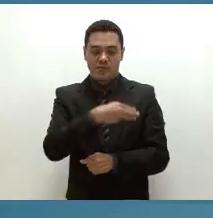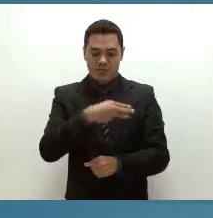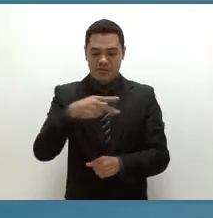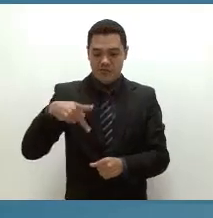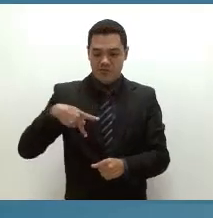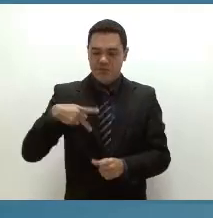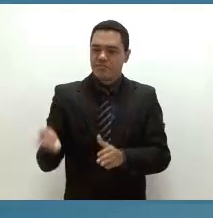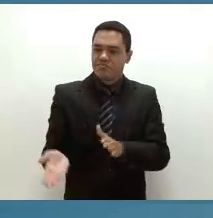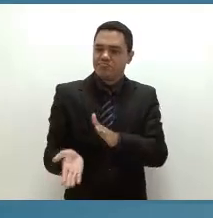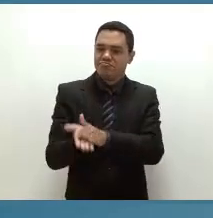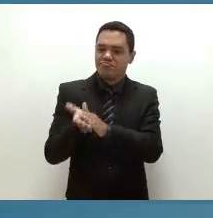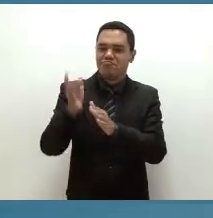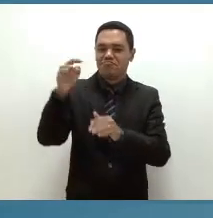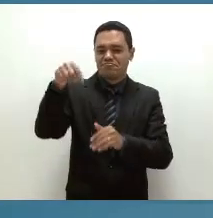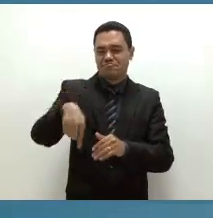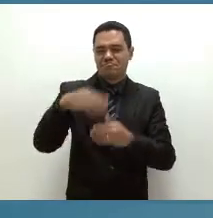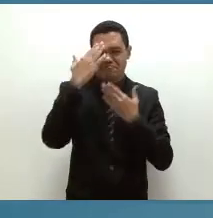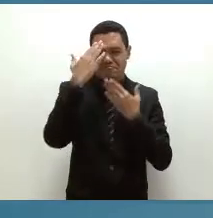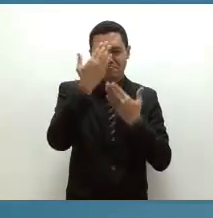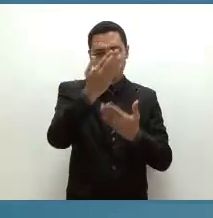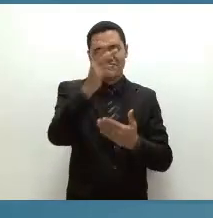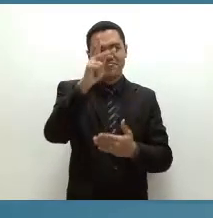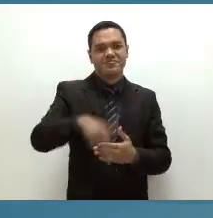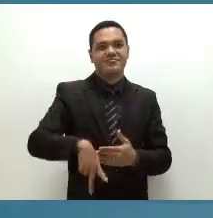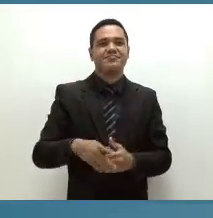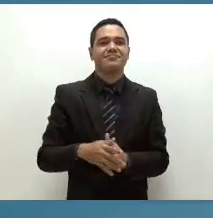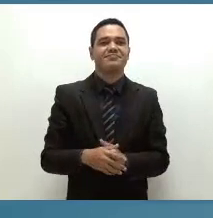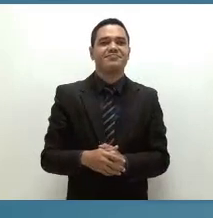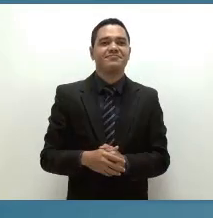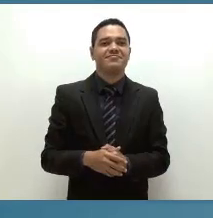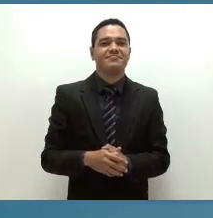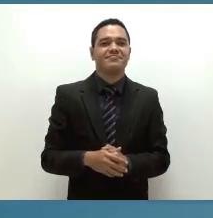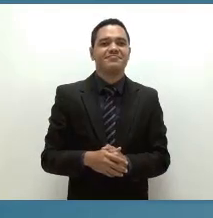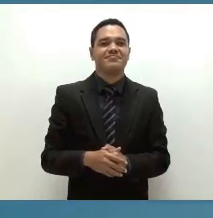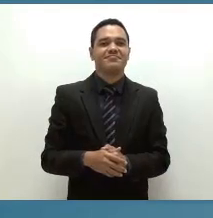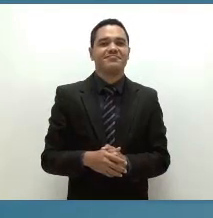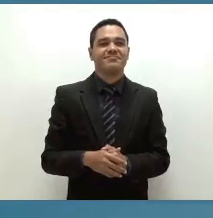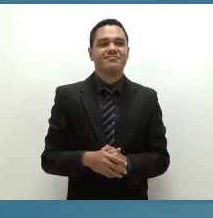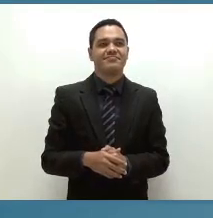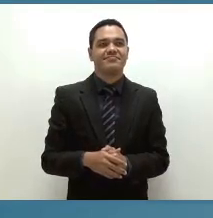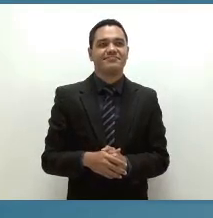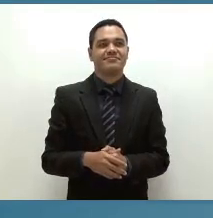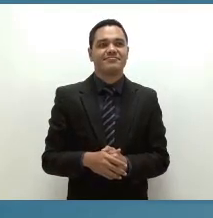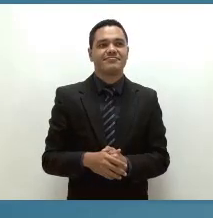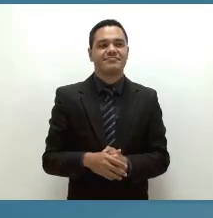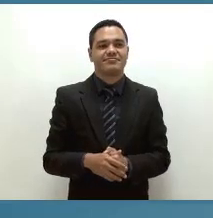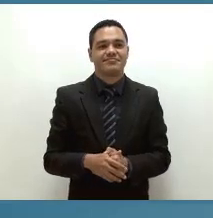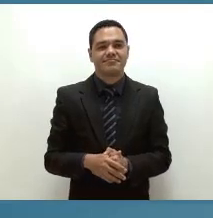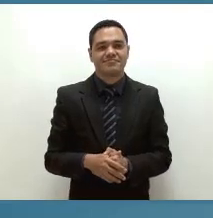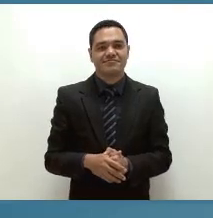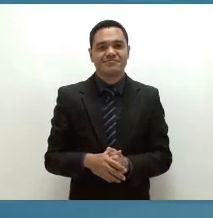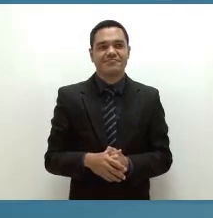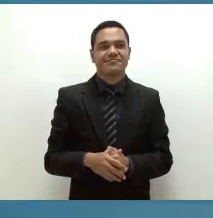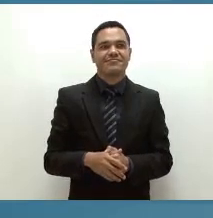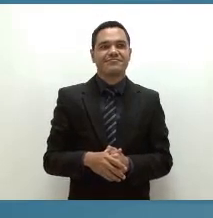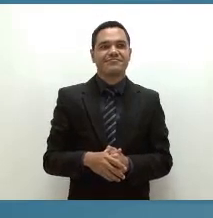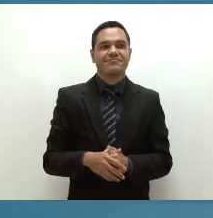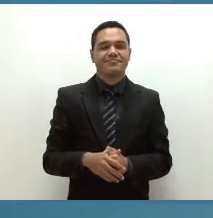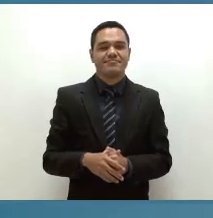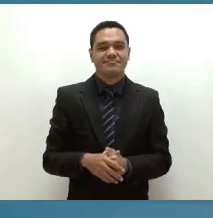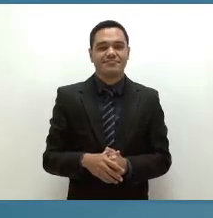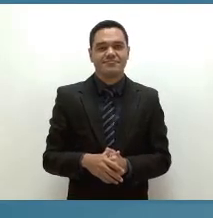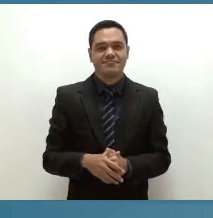de Justiça. Muito obrigado, presidente. Obrigada, doutor César. Muito obrigada.